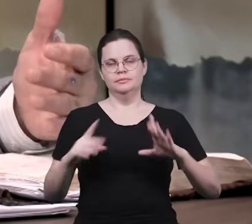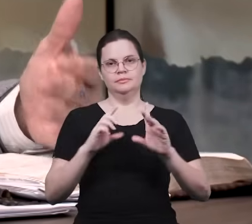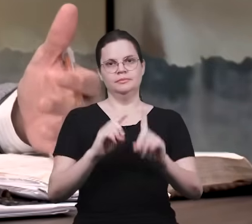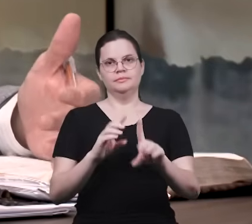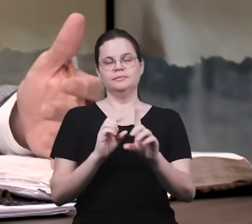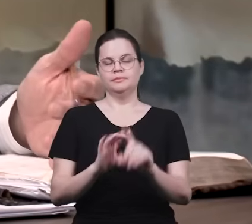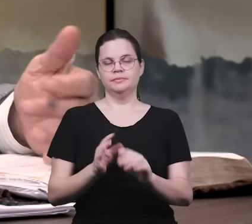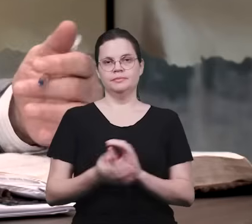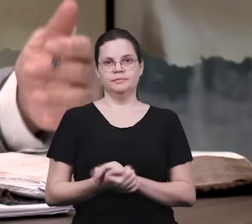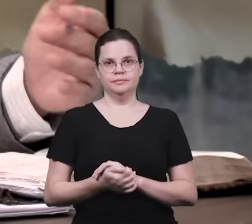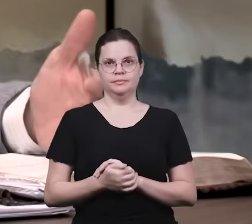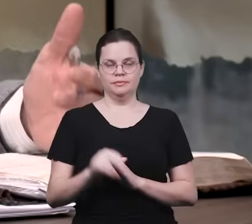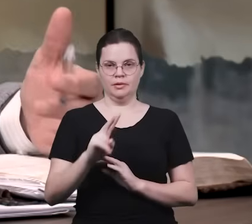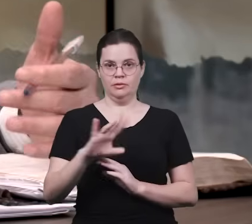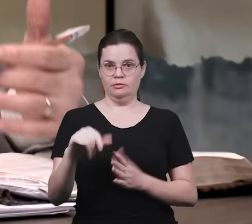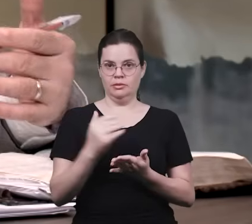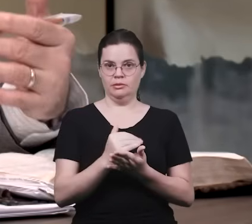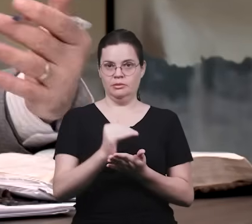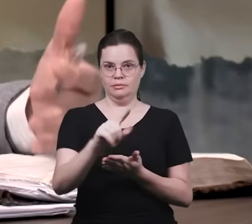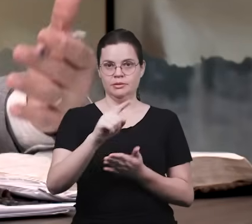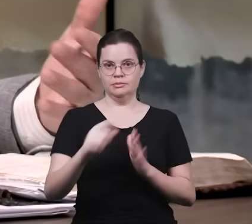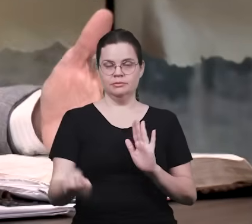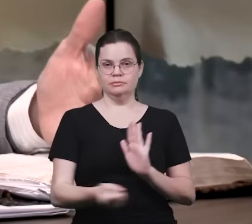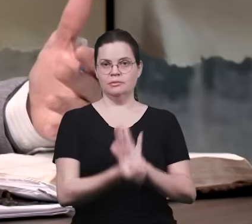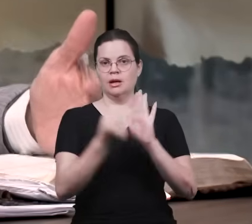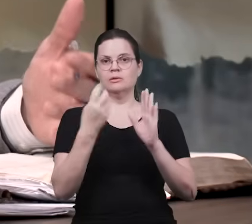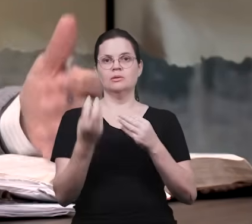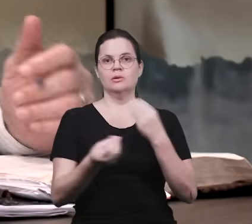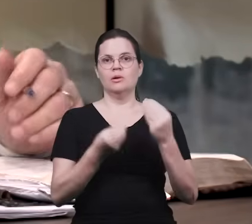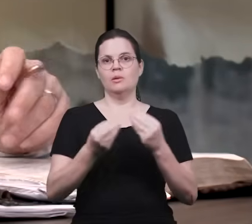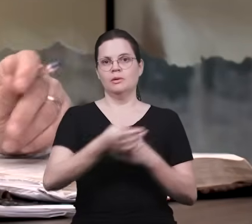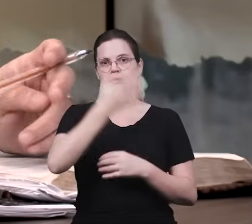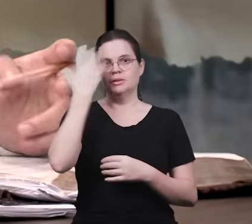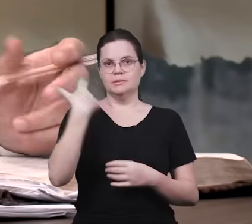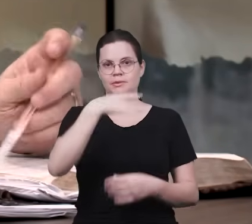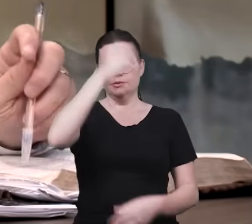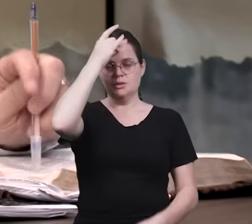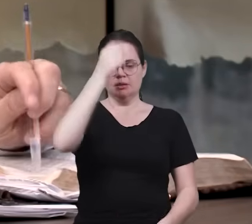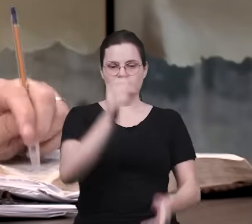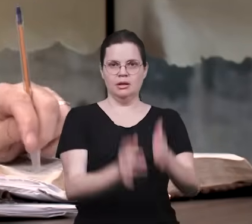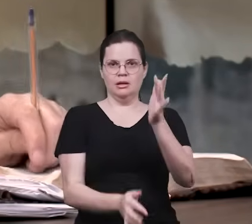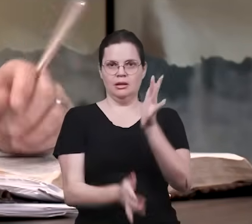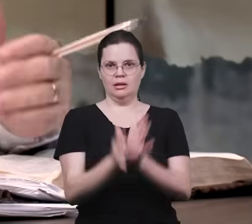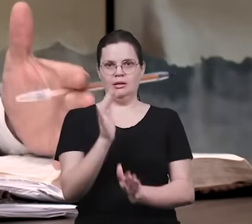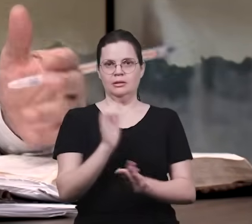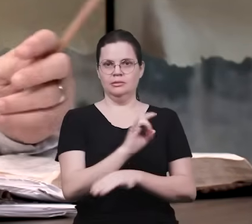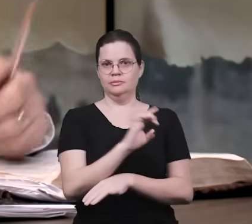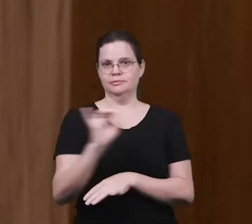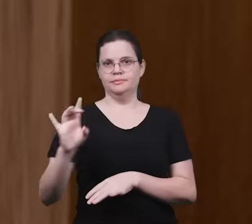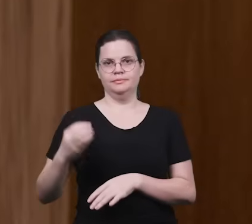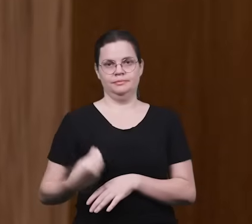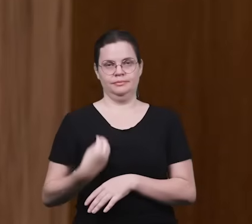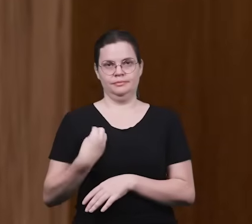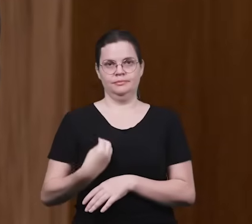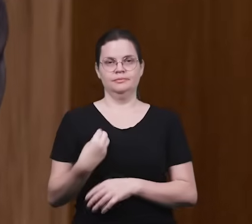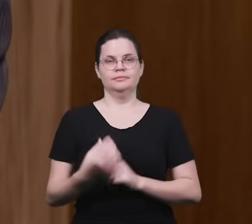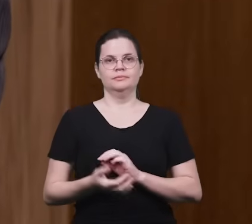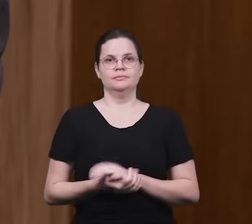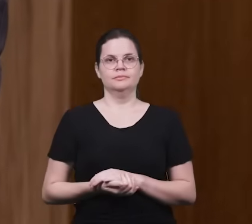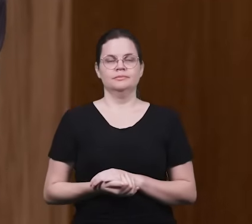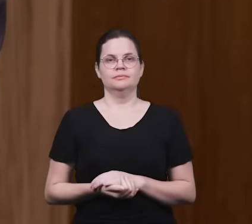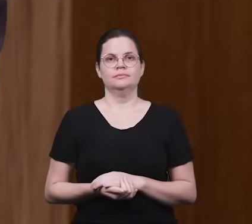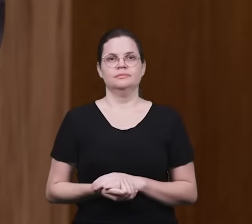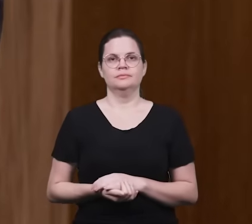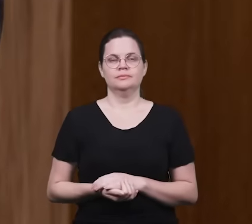iria iniciar com esse marco que é o derramamento do Espírito Santo sobre a sua vida. Pois bem, meus